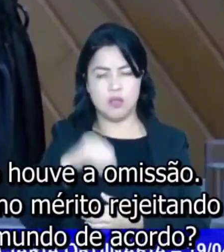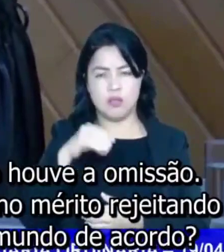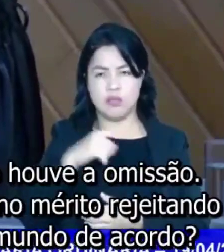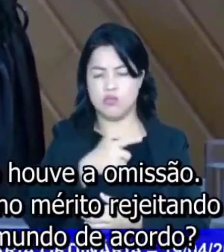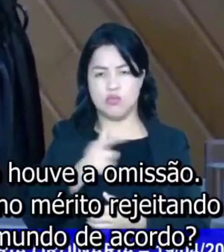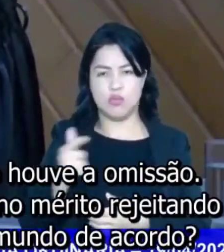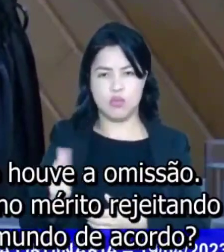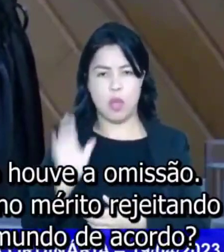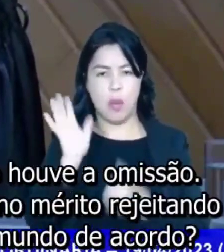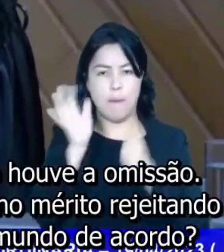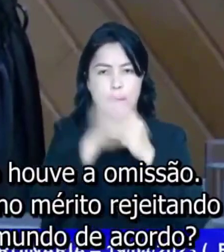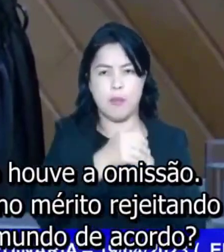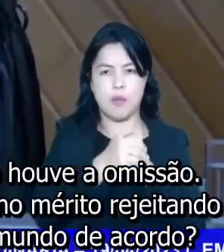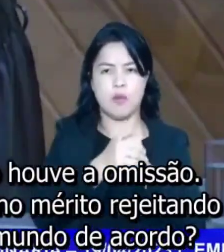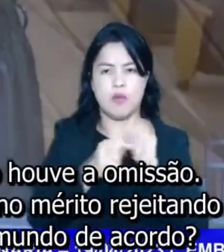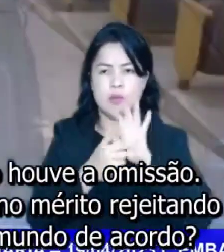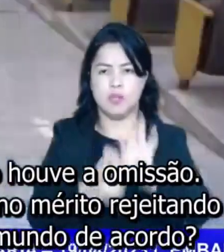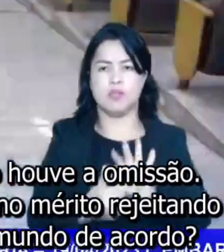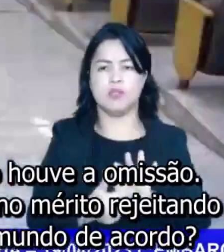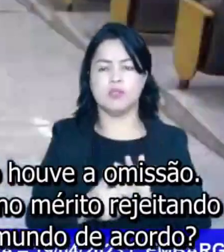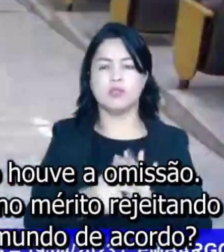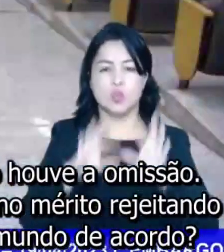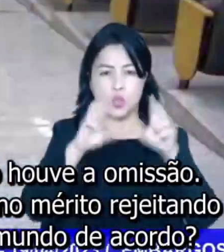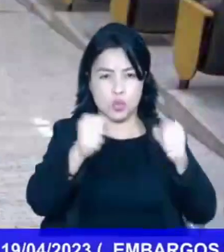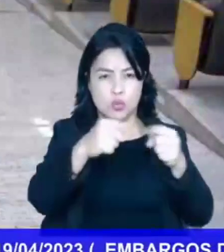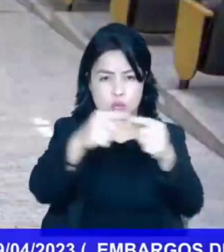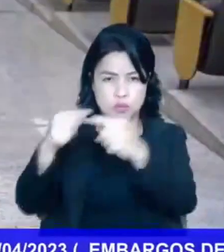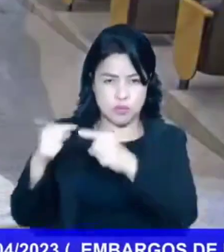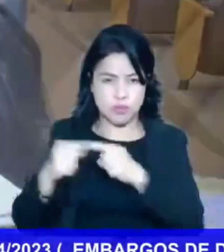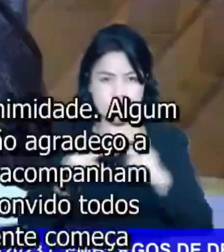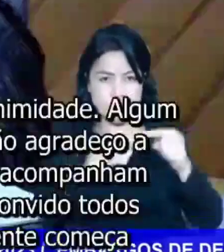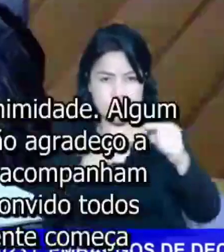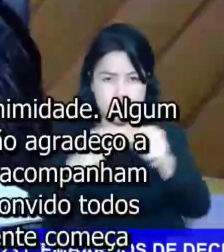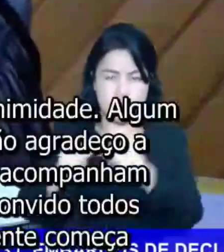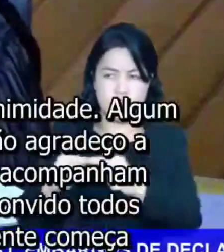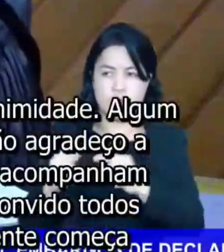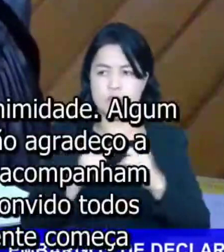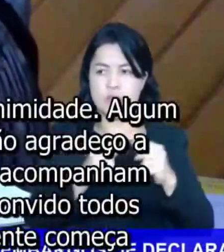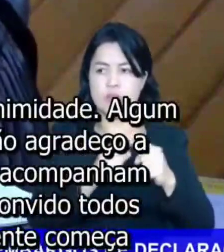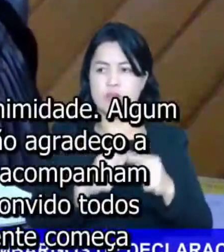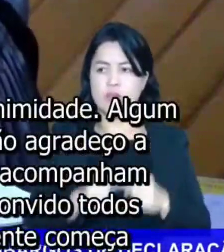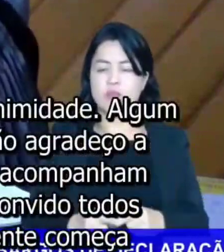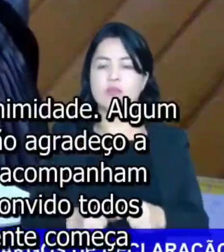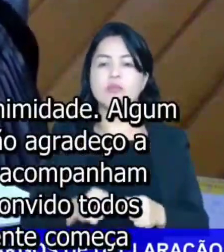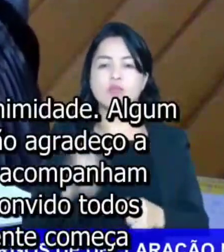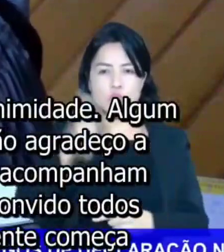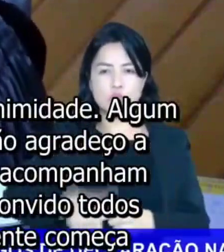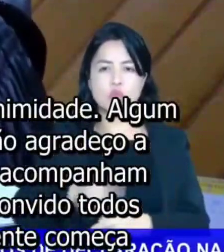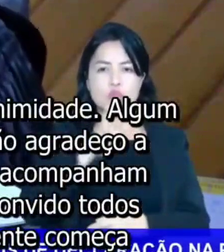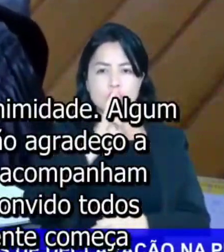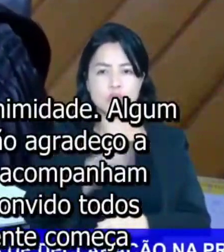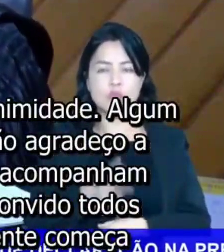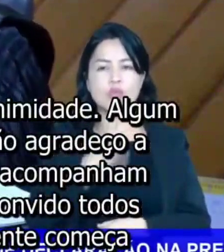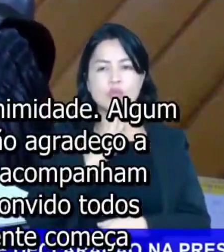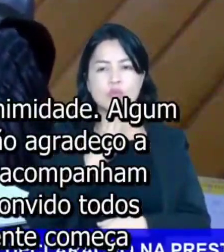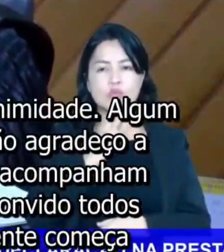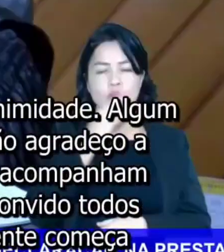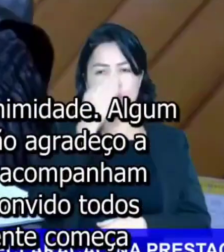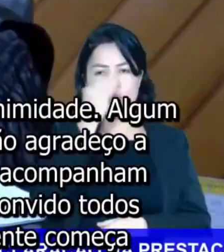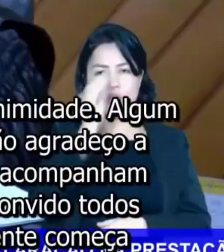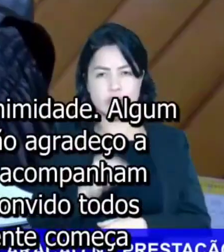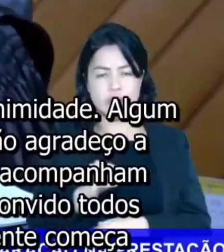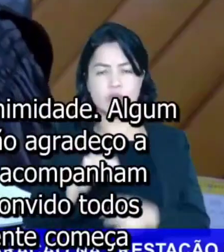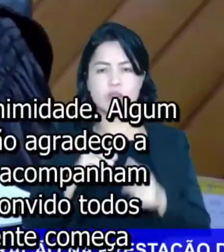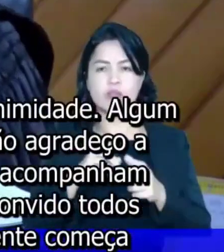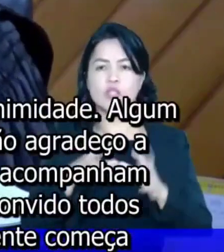não houve a omissão apontada. Todo mundo de acordo? A sua mesa, desembargador João